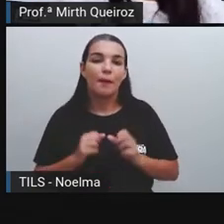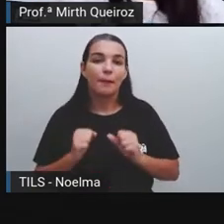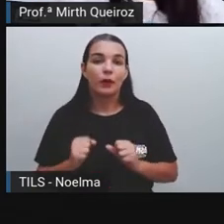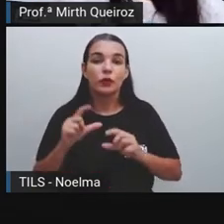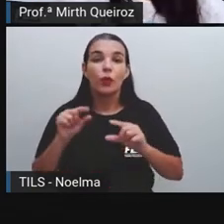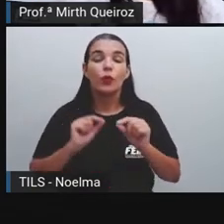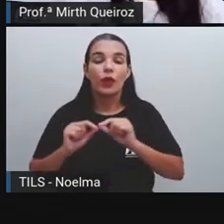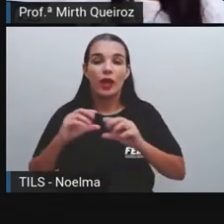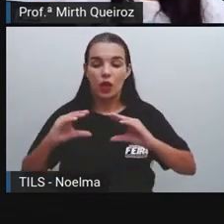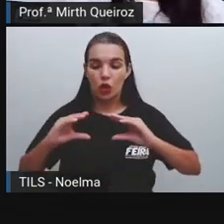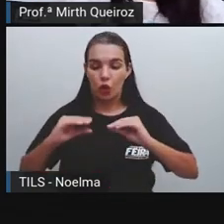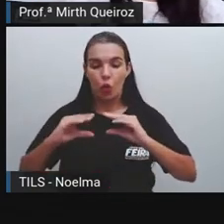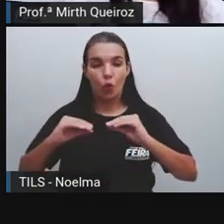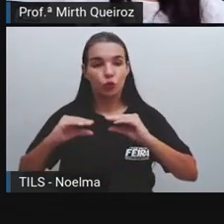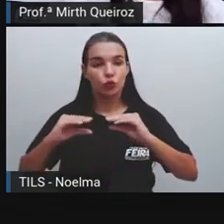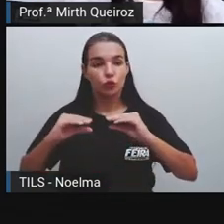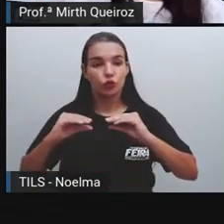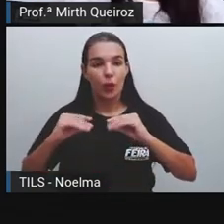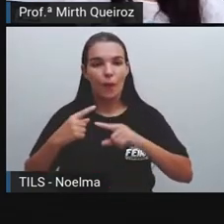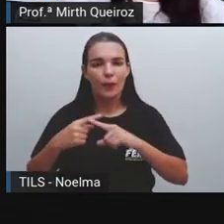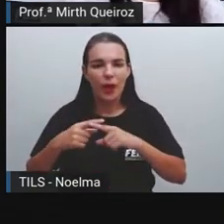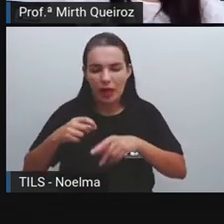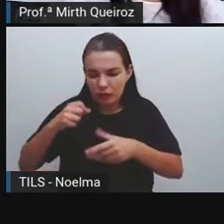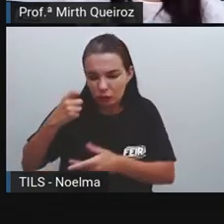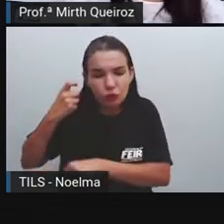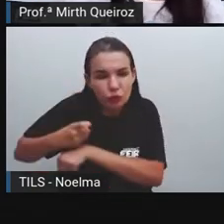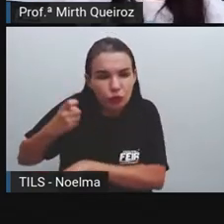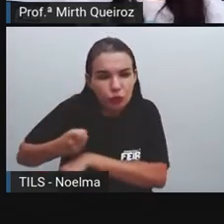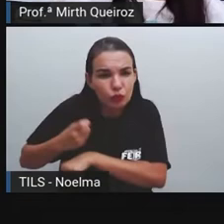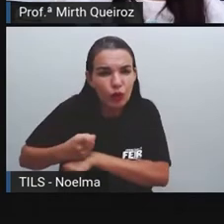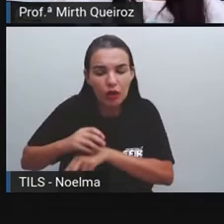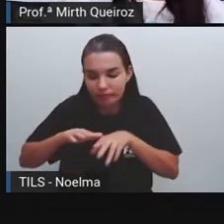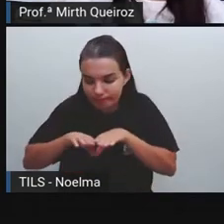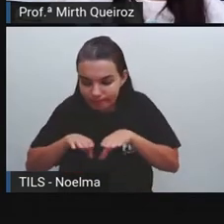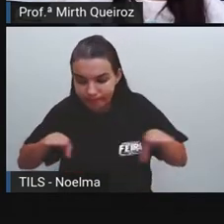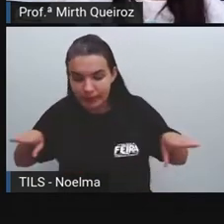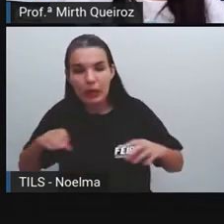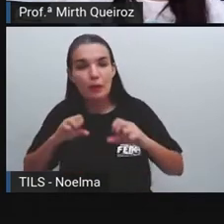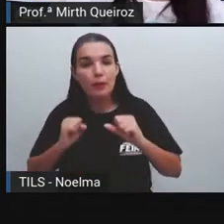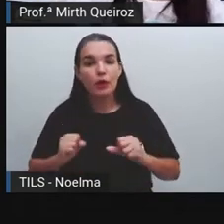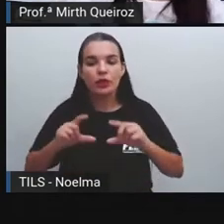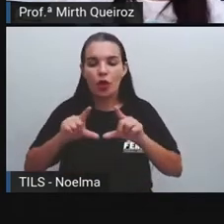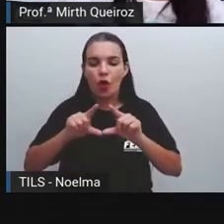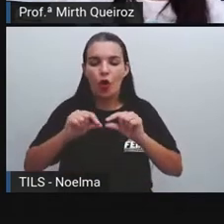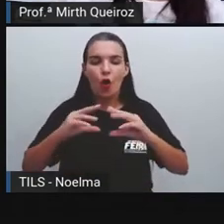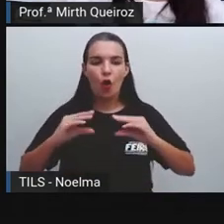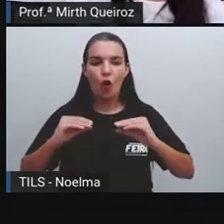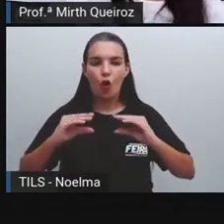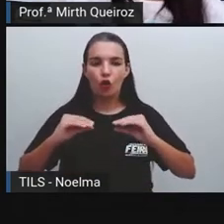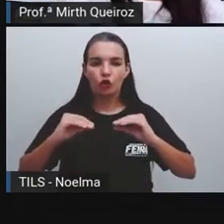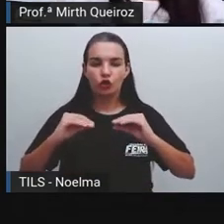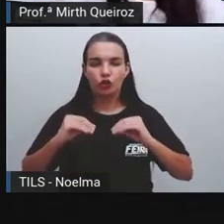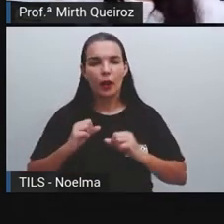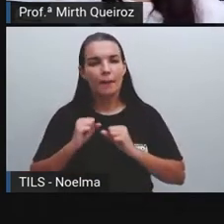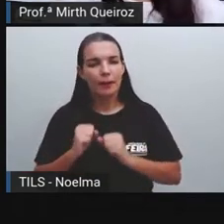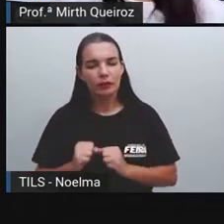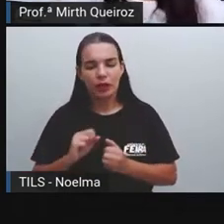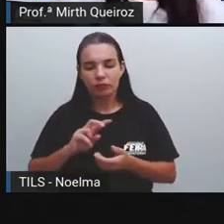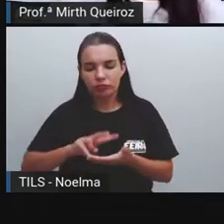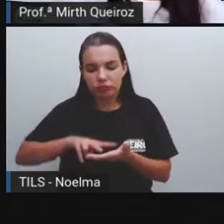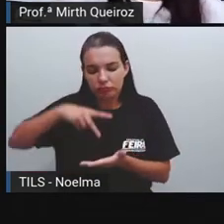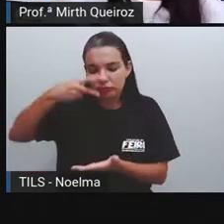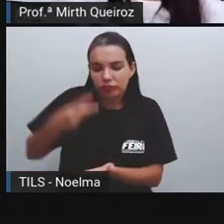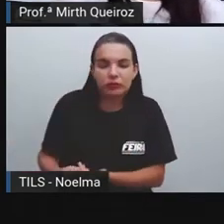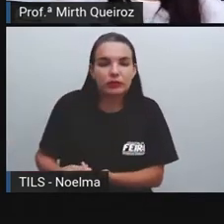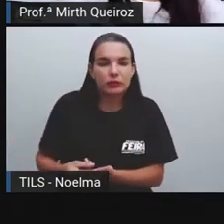Colchonetes, né? Já que de cordas não é possível a gente fazer, que é algo mais complexo, mas vocês podem utilizar colchonetes que vai servir aí para amortecer